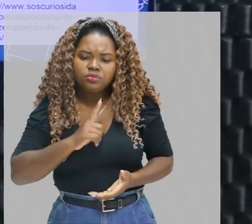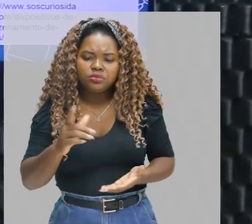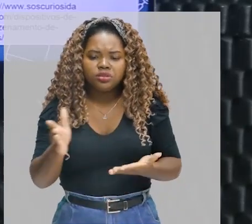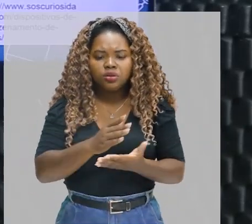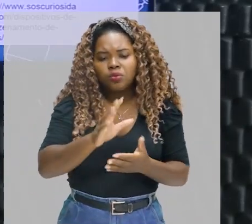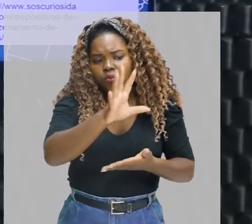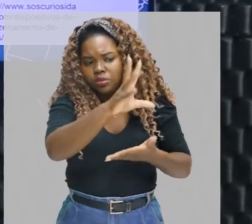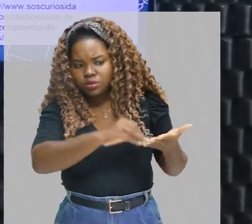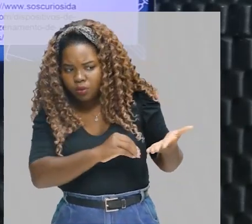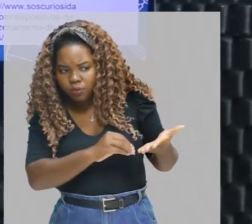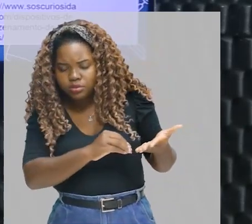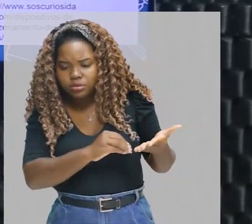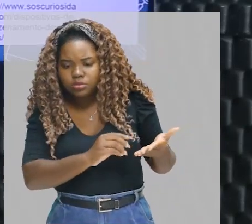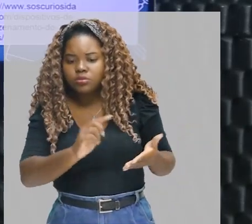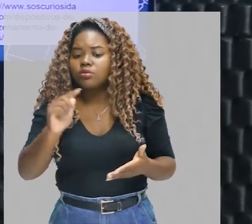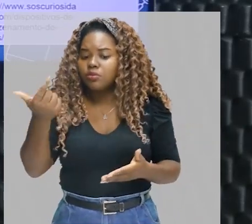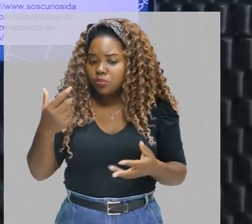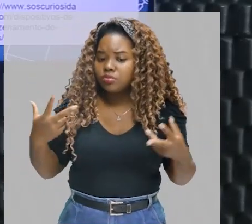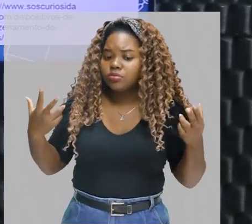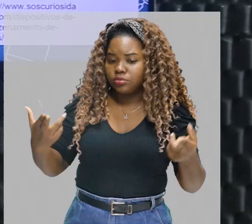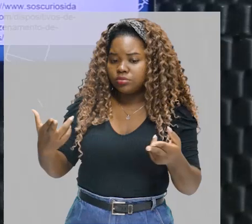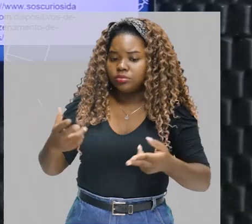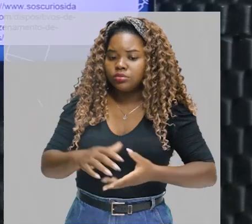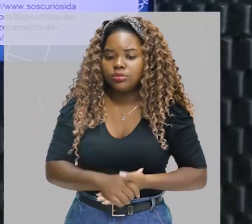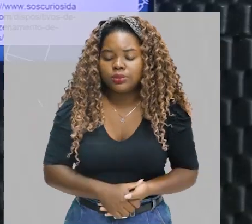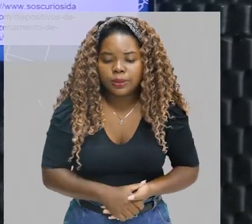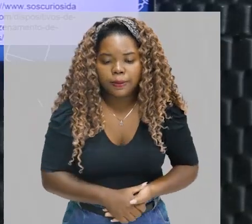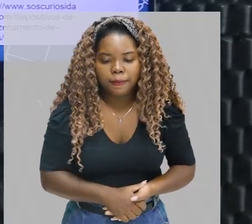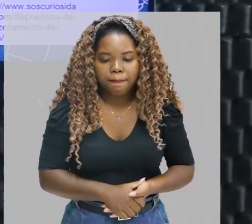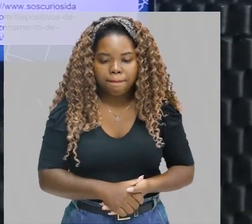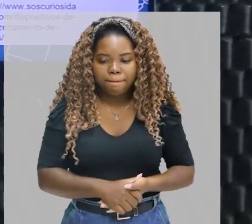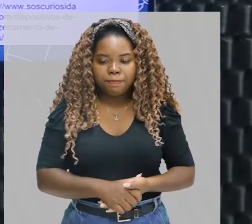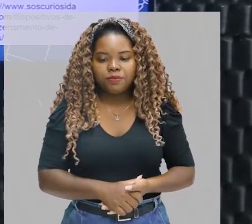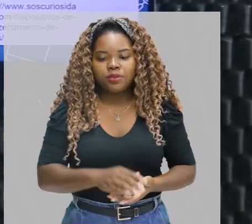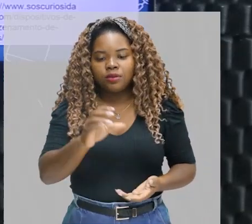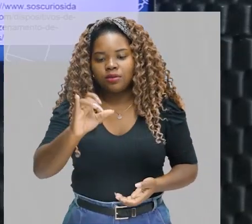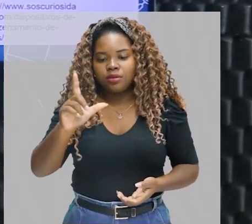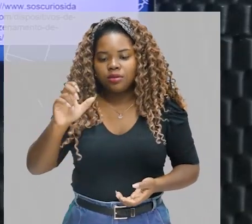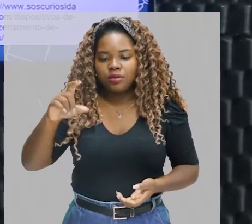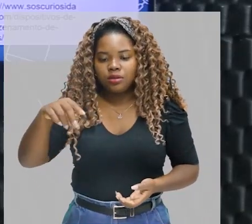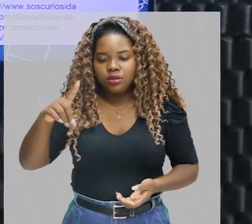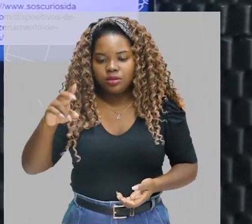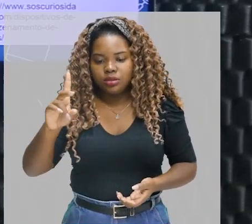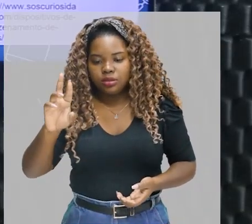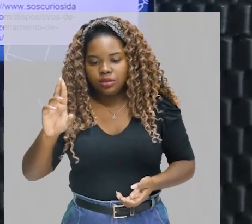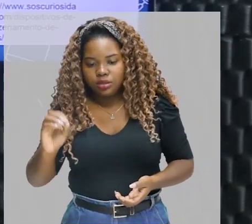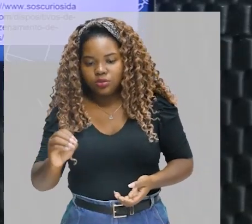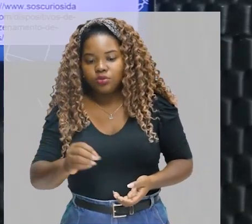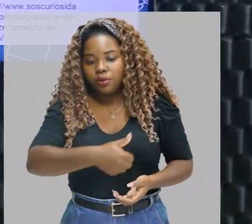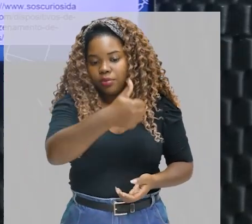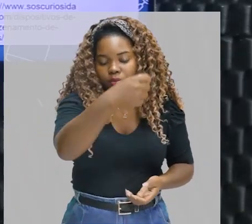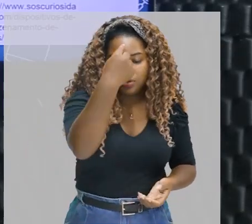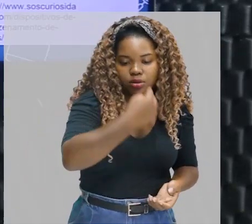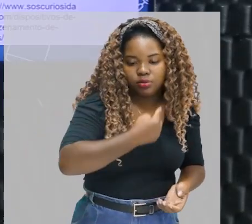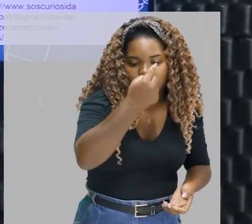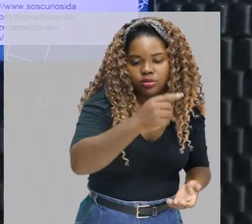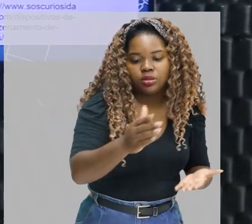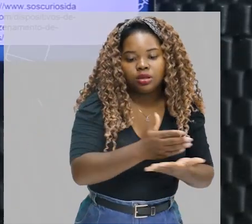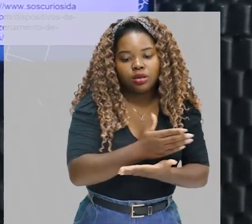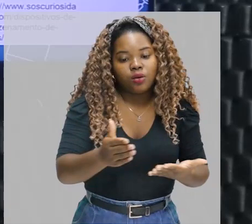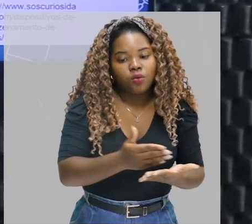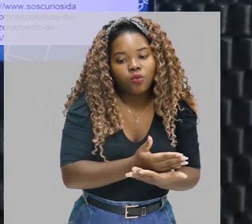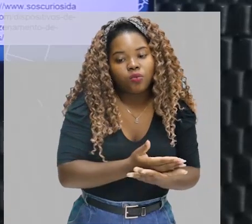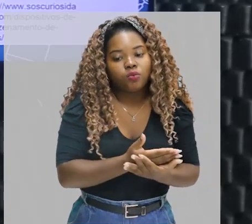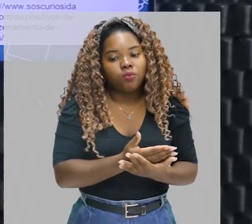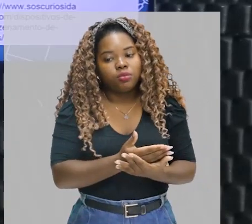limitações, como os outros, certo? O cilindro aqui poderia ter algumas notas